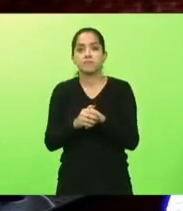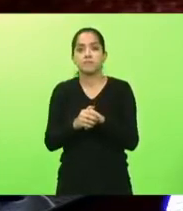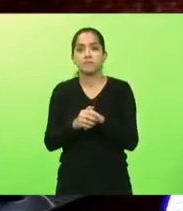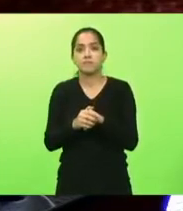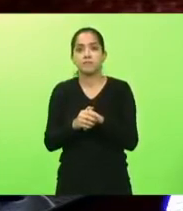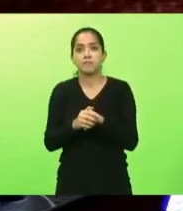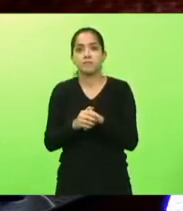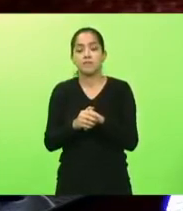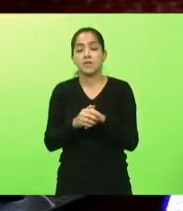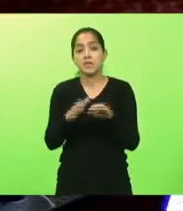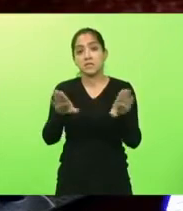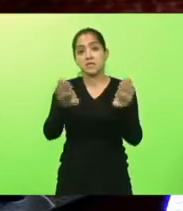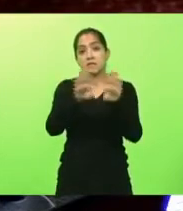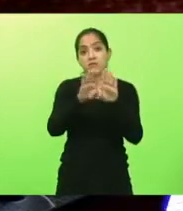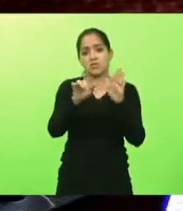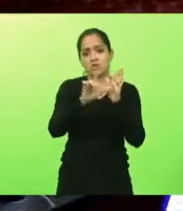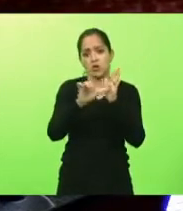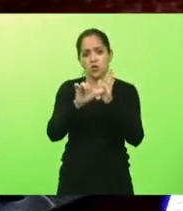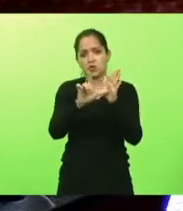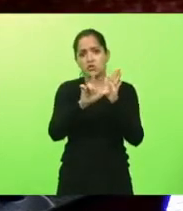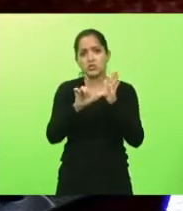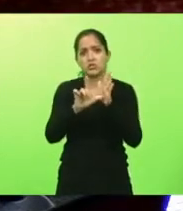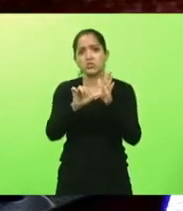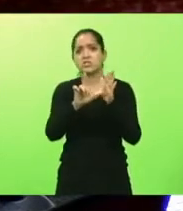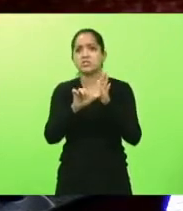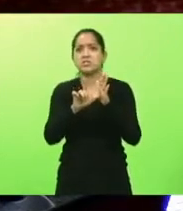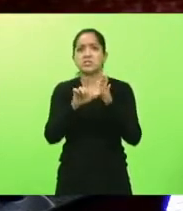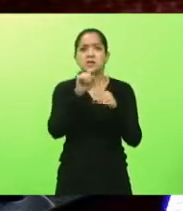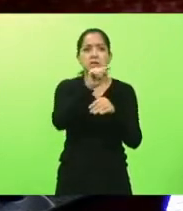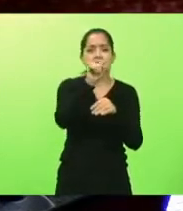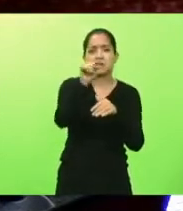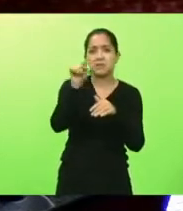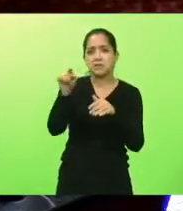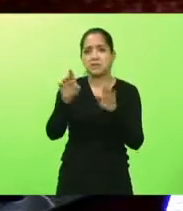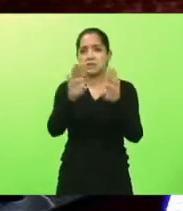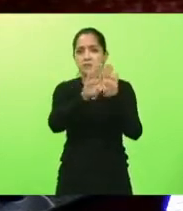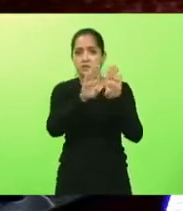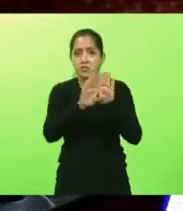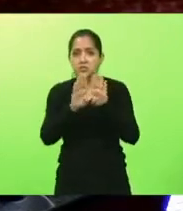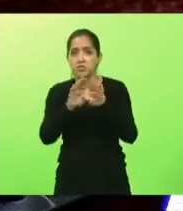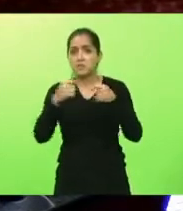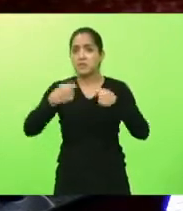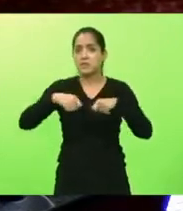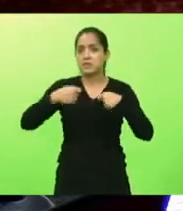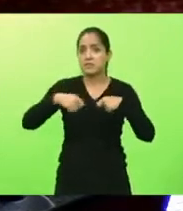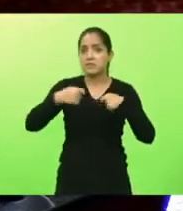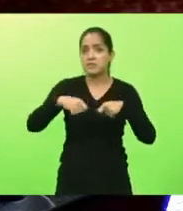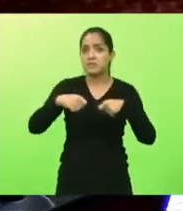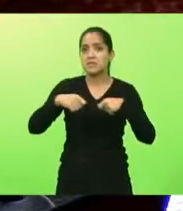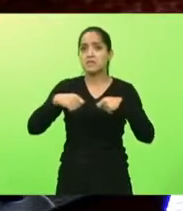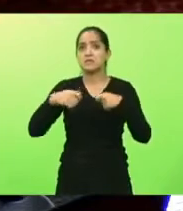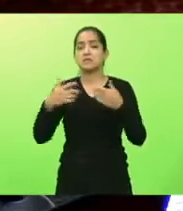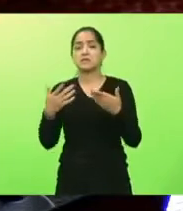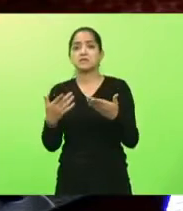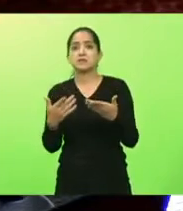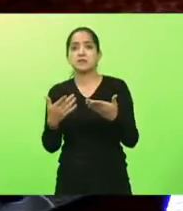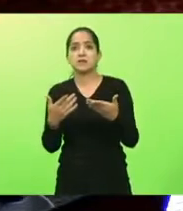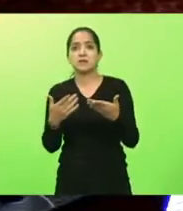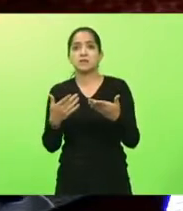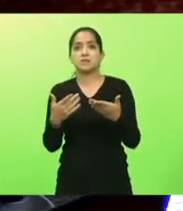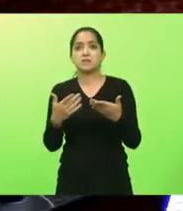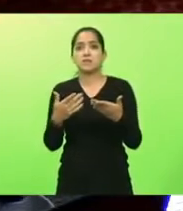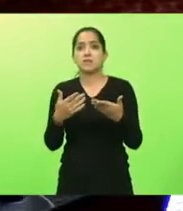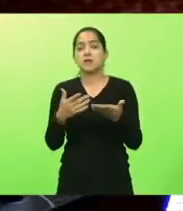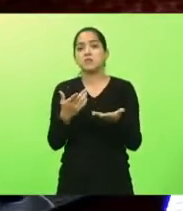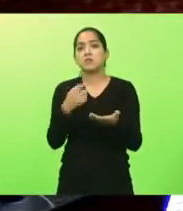que tem que fechar a lojinha lá do seu José, que tem lá na esquina, lá que tem que colocar um cone na porta, porque ele não tem nem dinheiro para